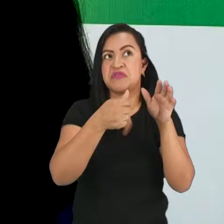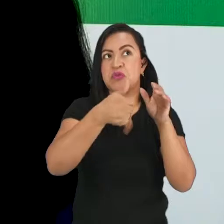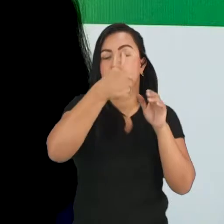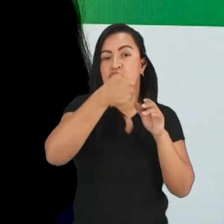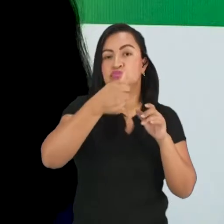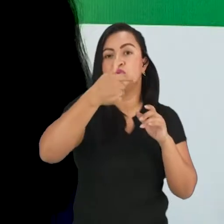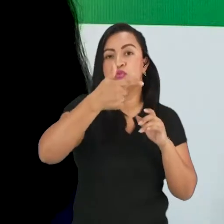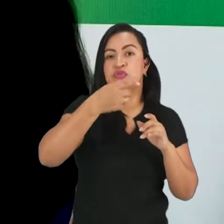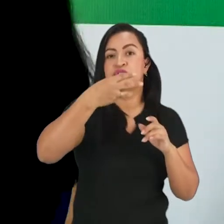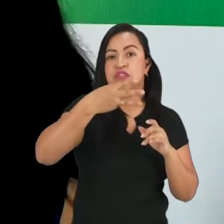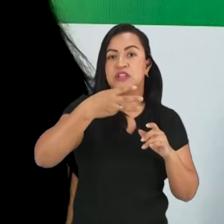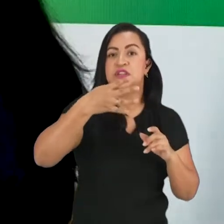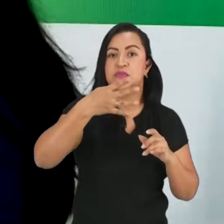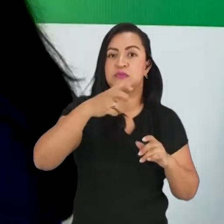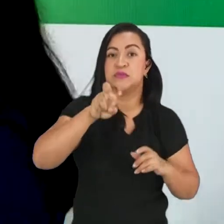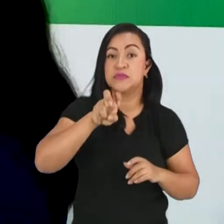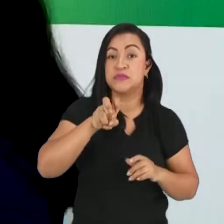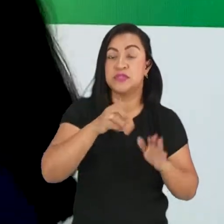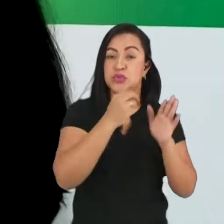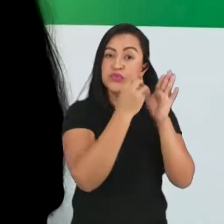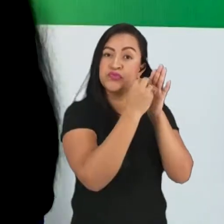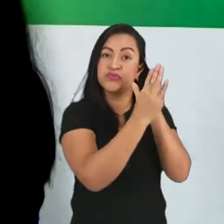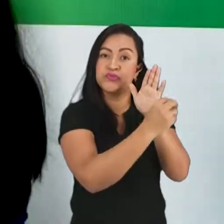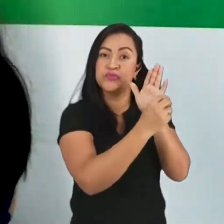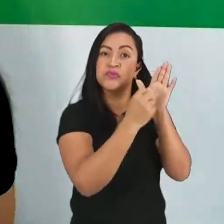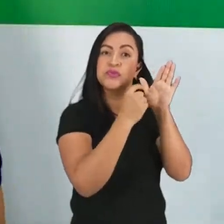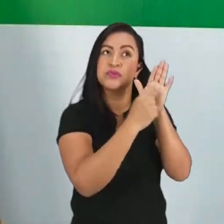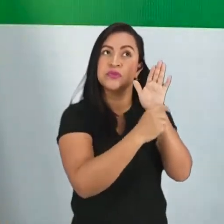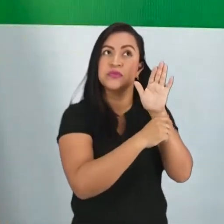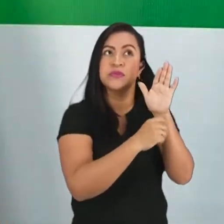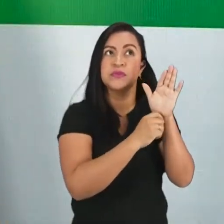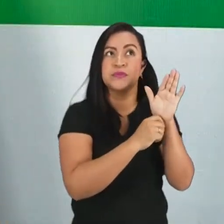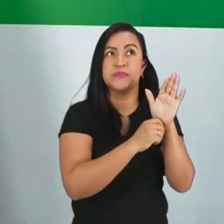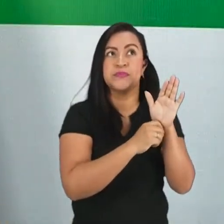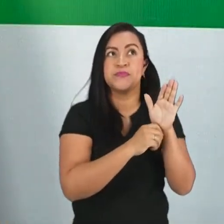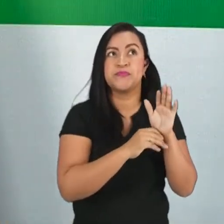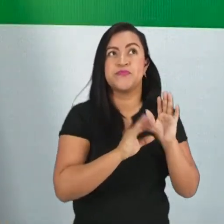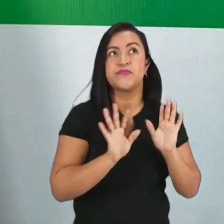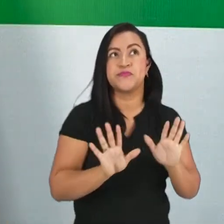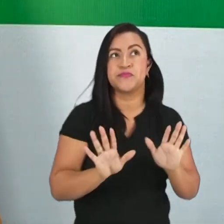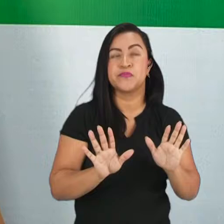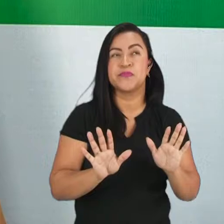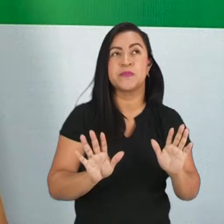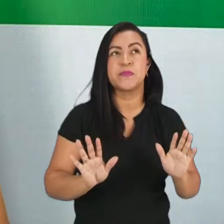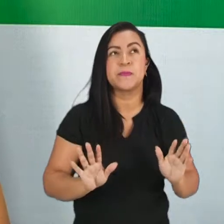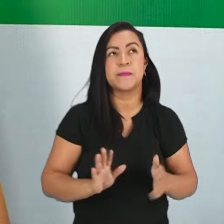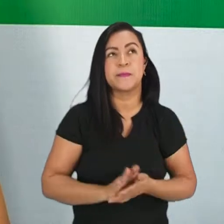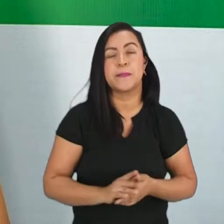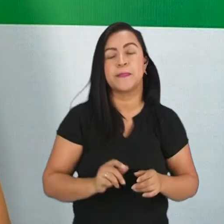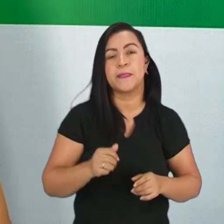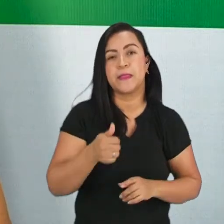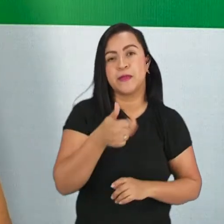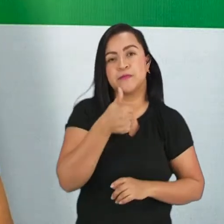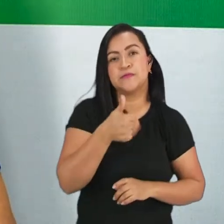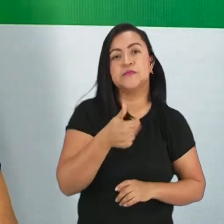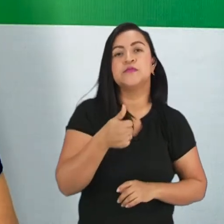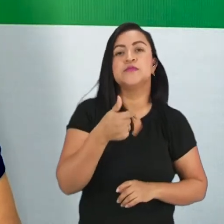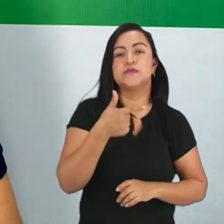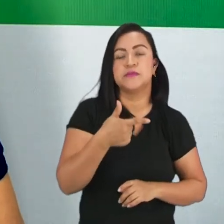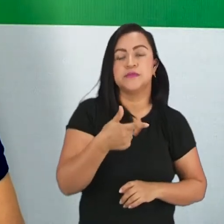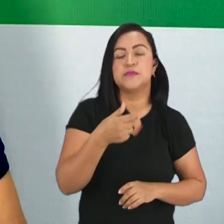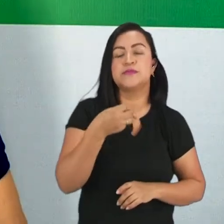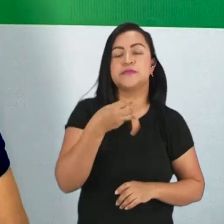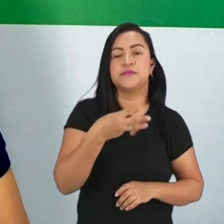4, 5. Tem 5 parágrafos. Deixa eu numerar aqui para a gente não se perder, ó. 1, que é aqui, ó. 1,